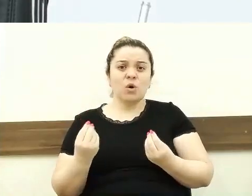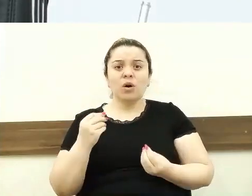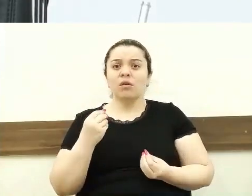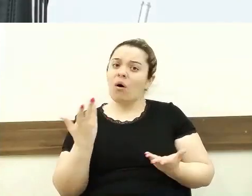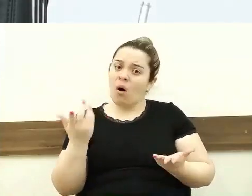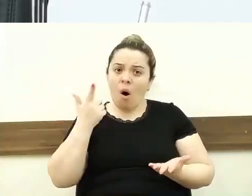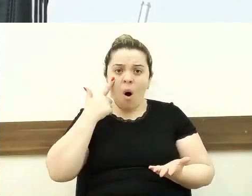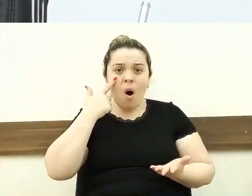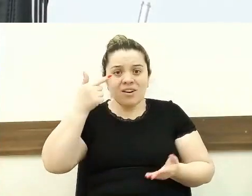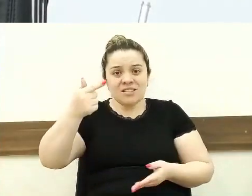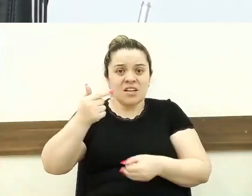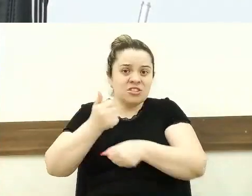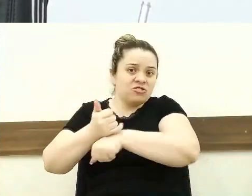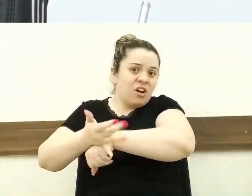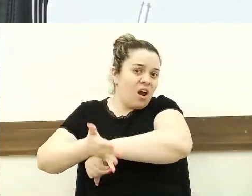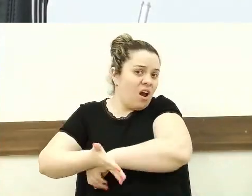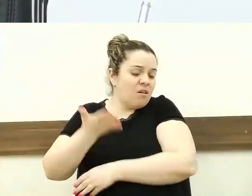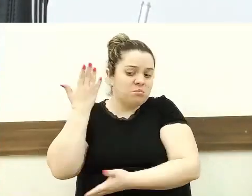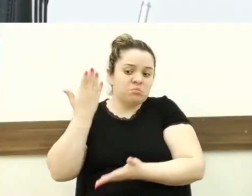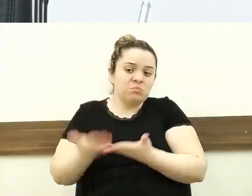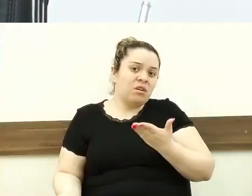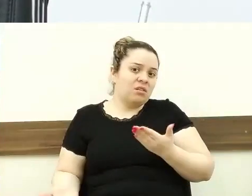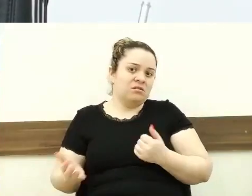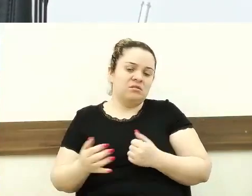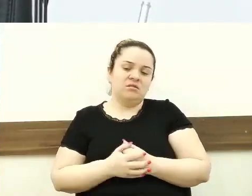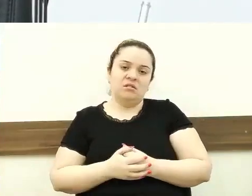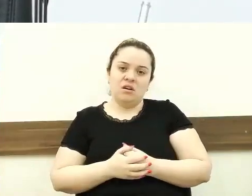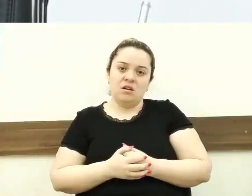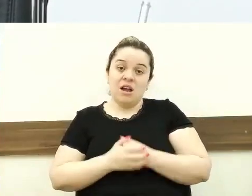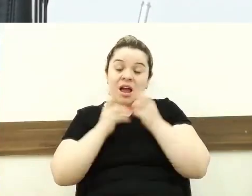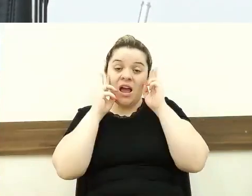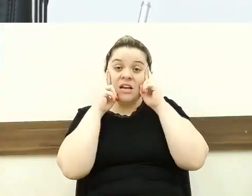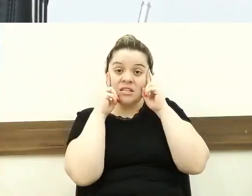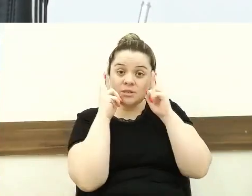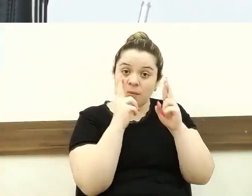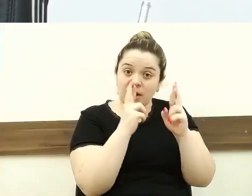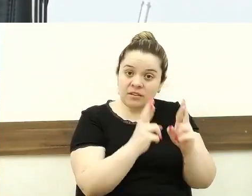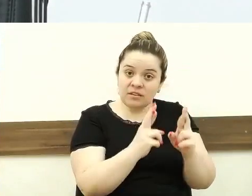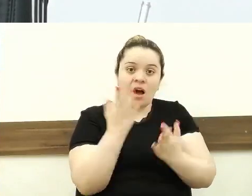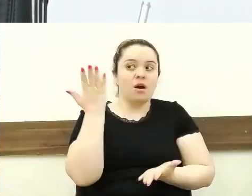respeitar o passado para valorizar o futuro. Obrigada.